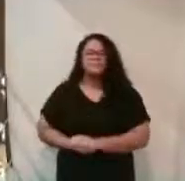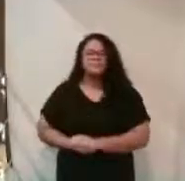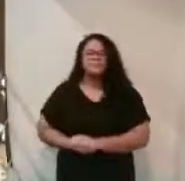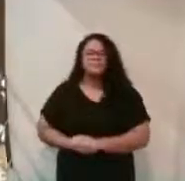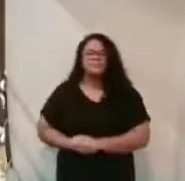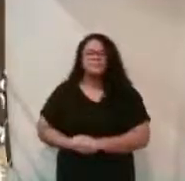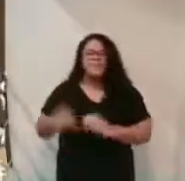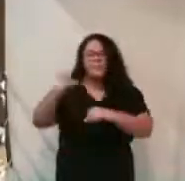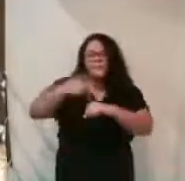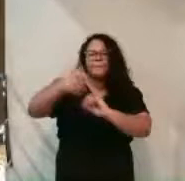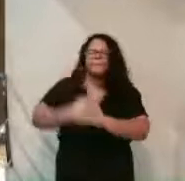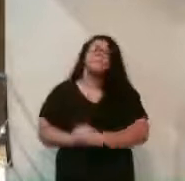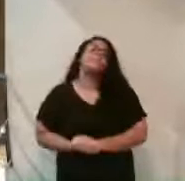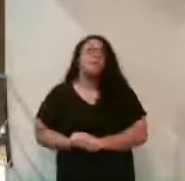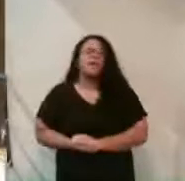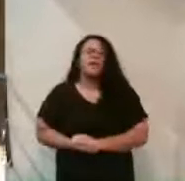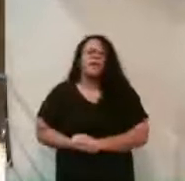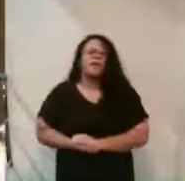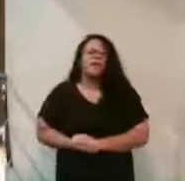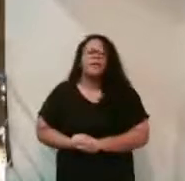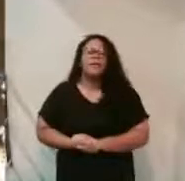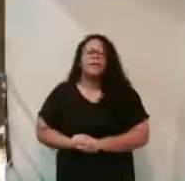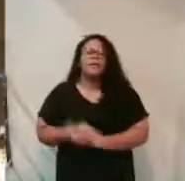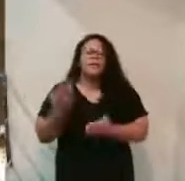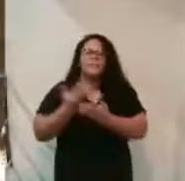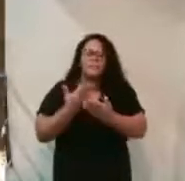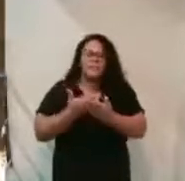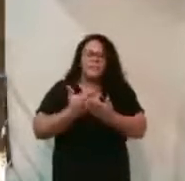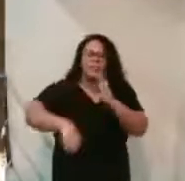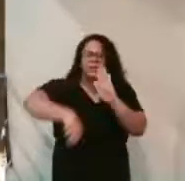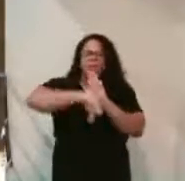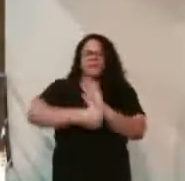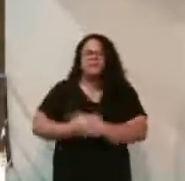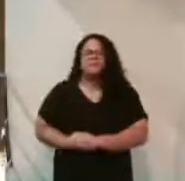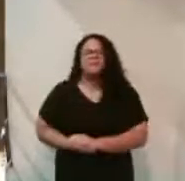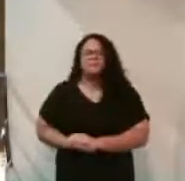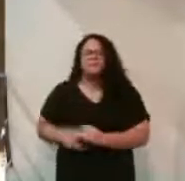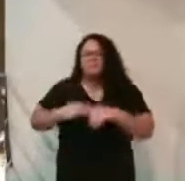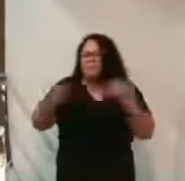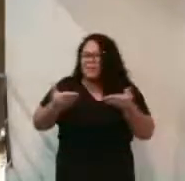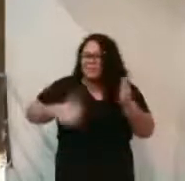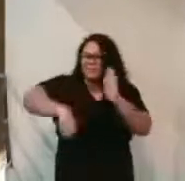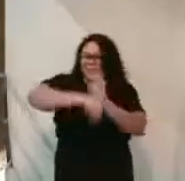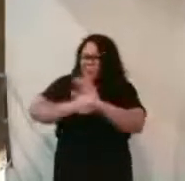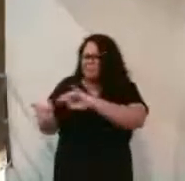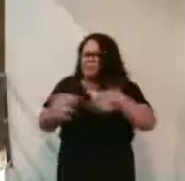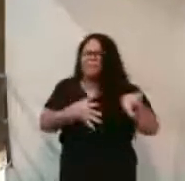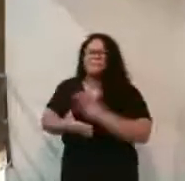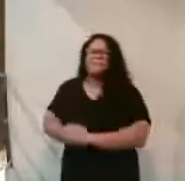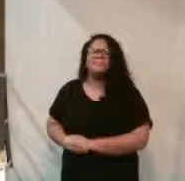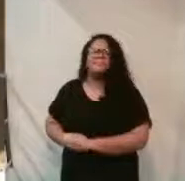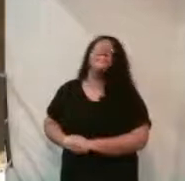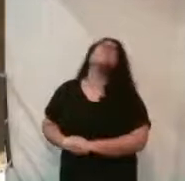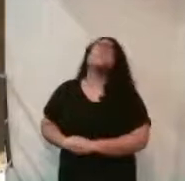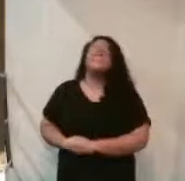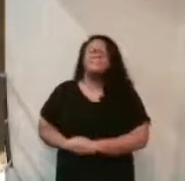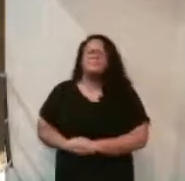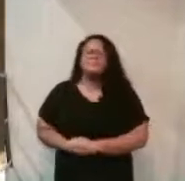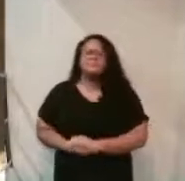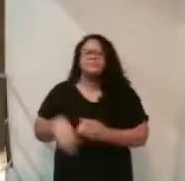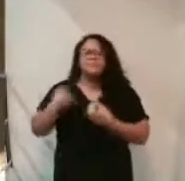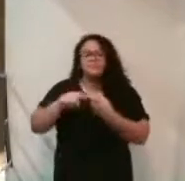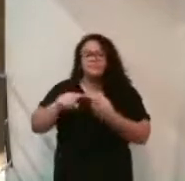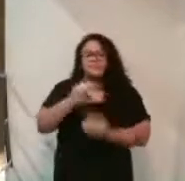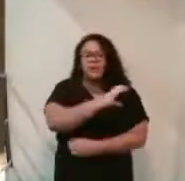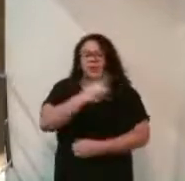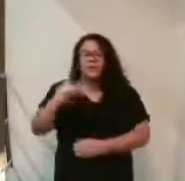pós-graduada em Ciências Criminais pela UPE, ela vai mudar de função agora, que ela não quer saber mais de crime, e pela SMAP, foi coordenadora do